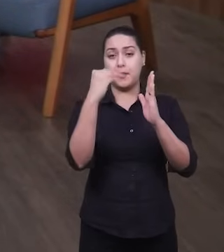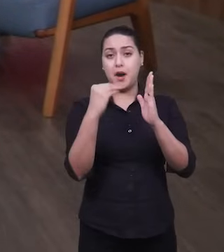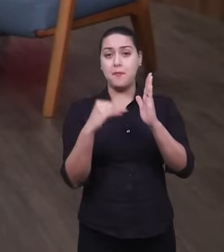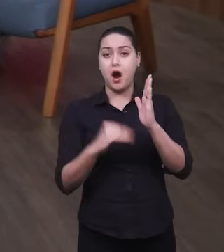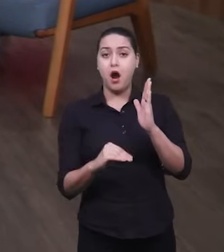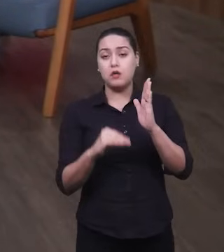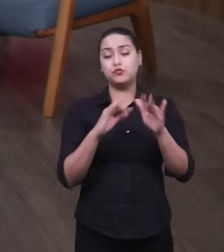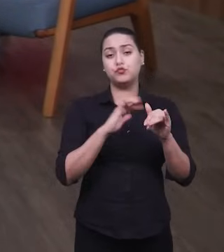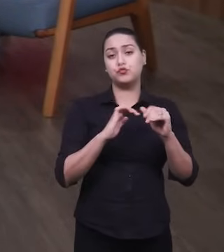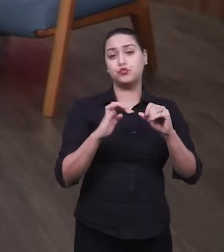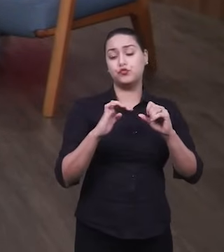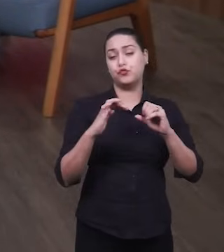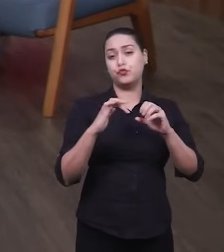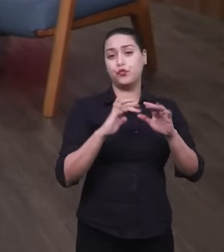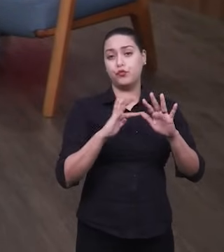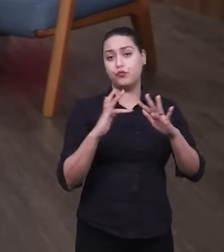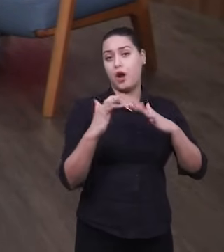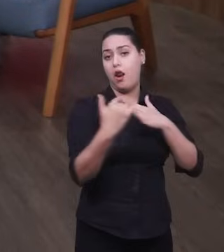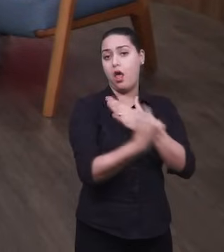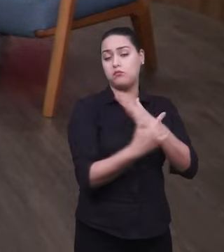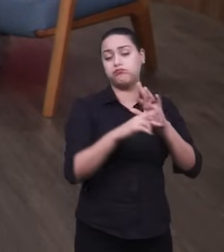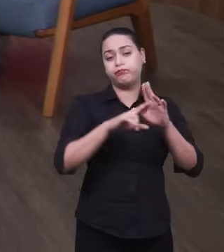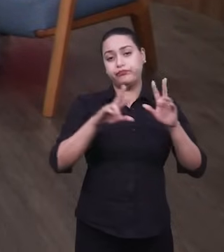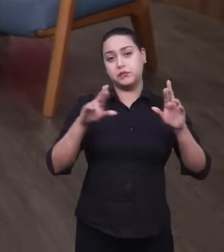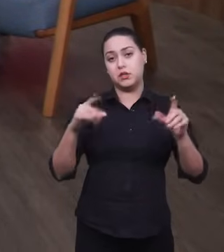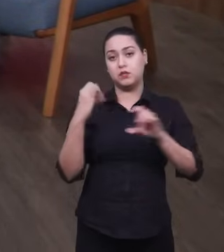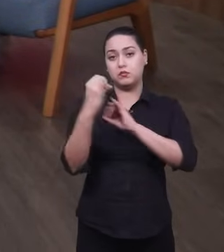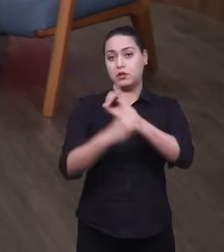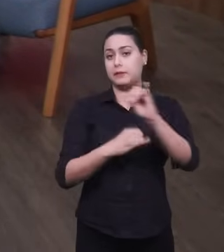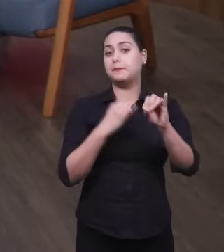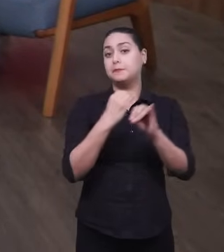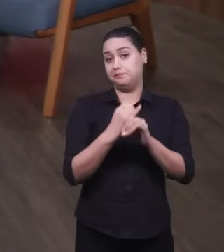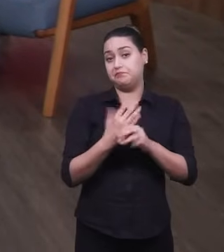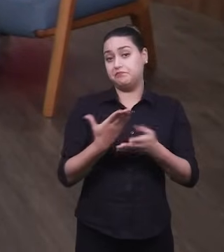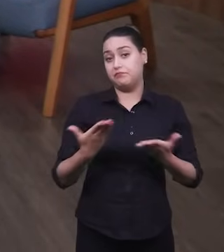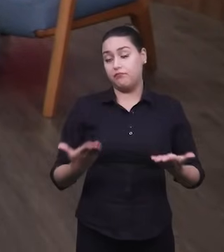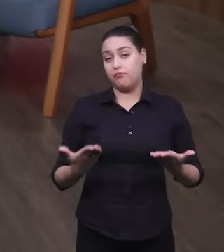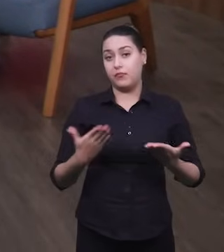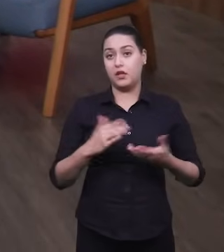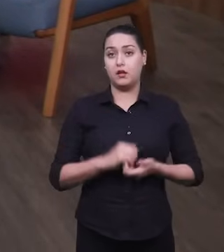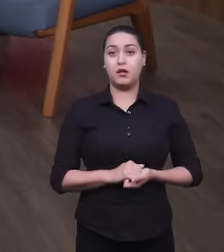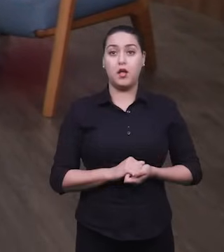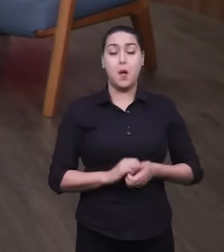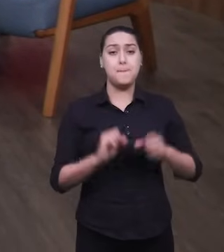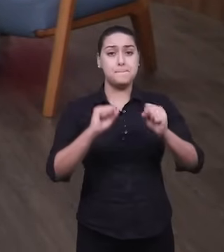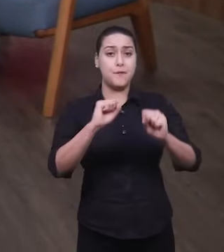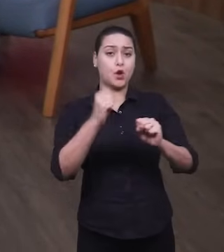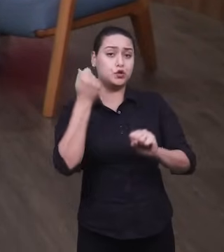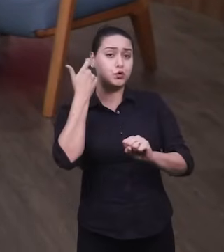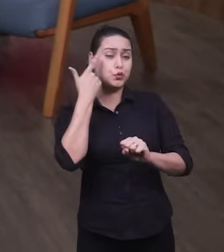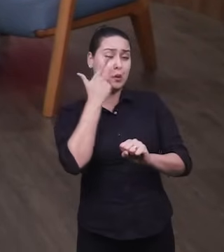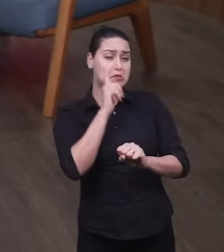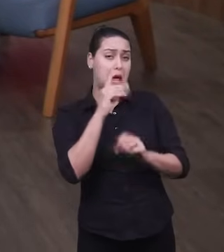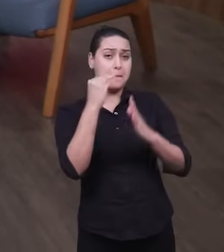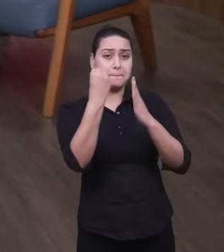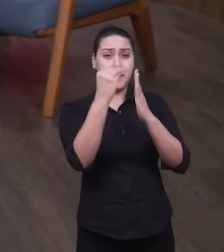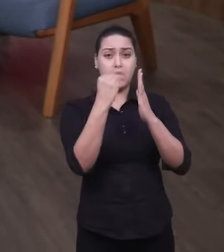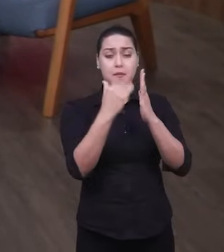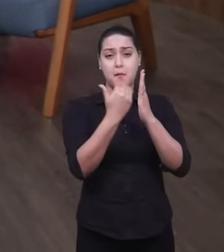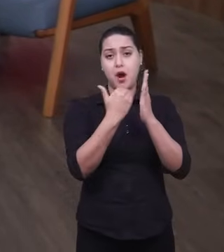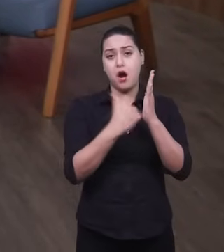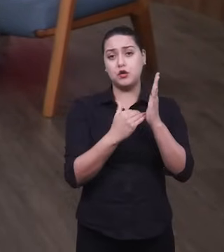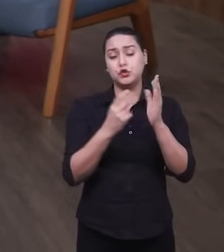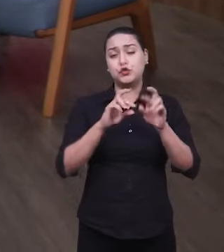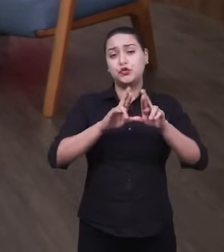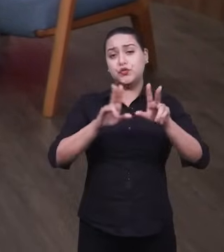sistema multiplataformas, ou seja, a Igreja Cristã Maranata ela trabalha de uma forma que você pode ter acesso ao nosso conteúdo de